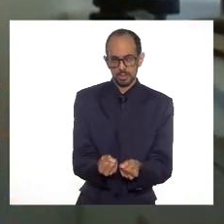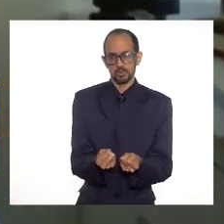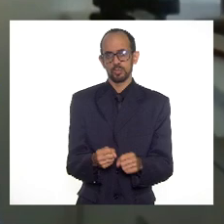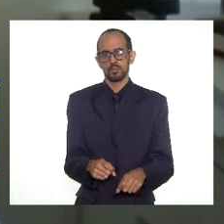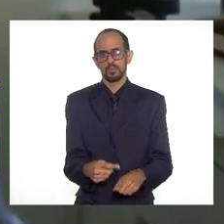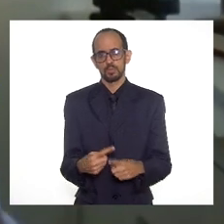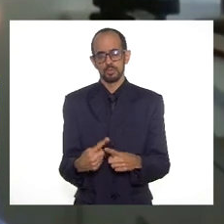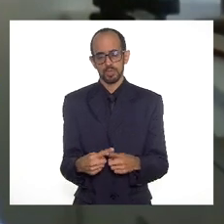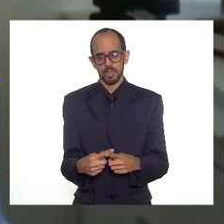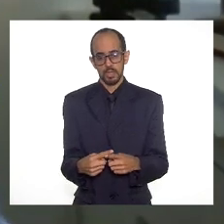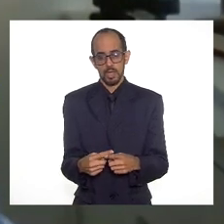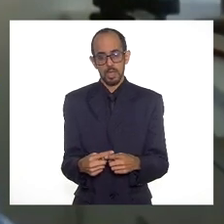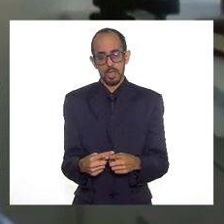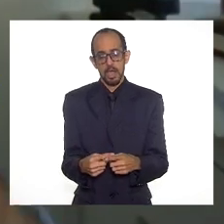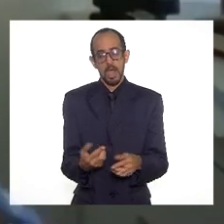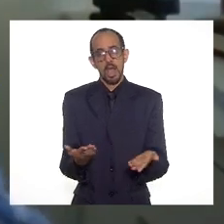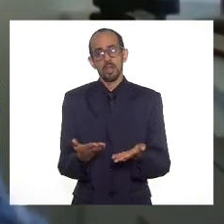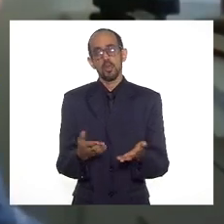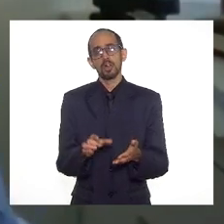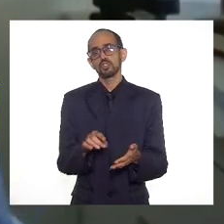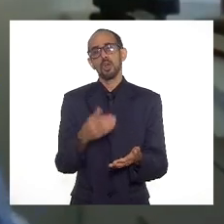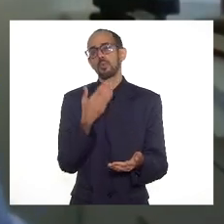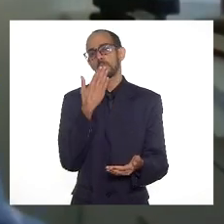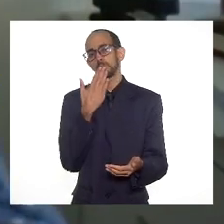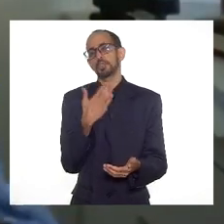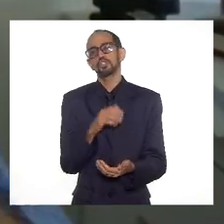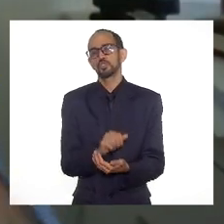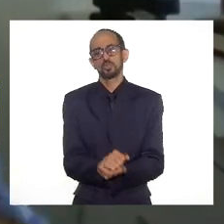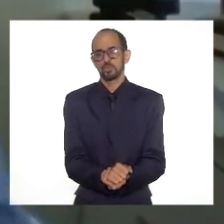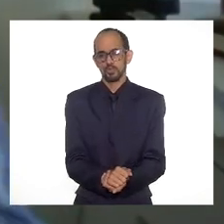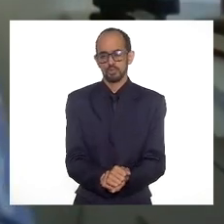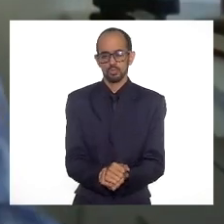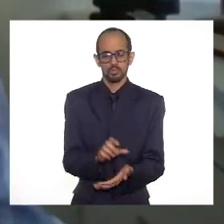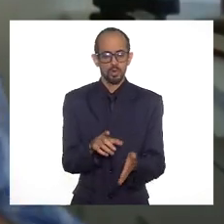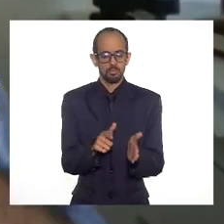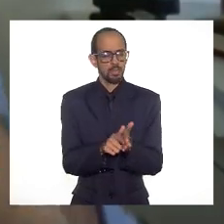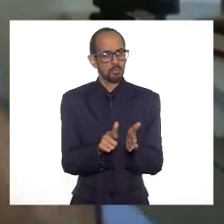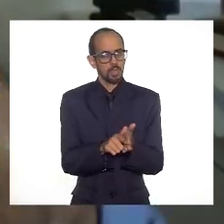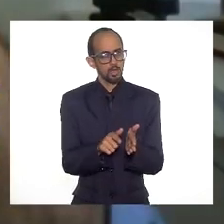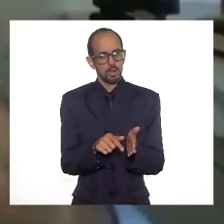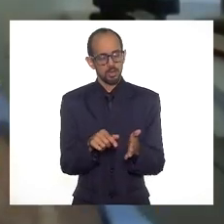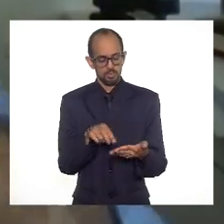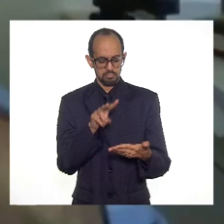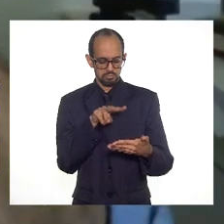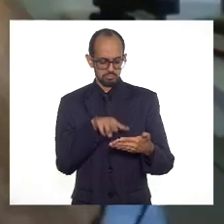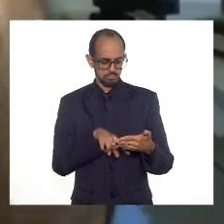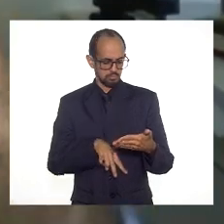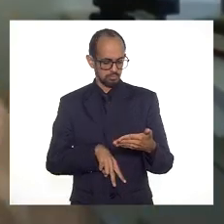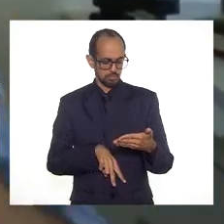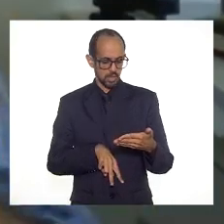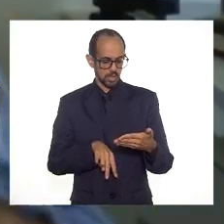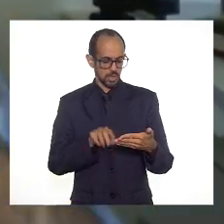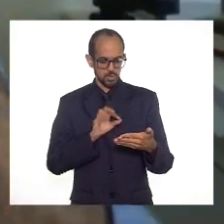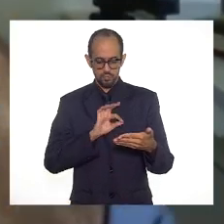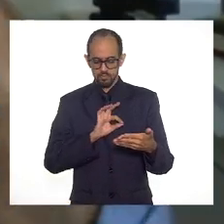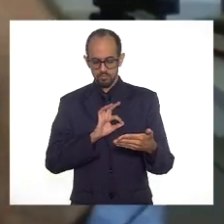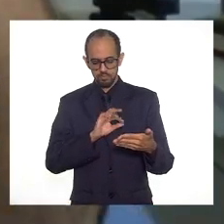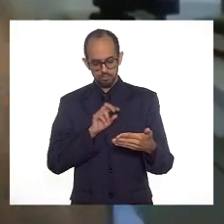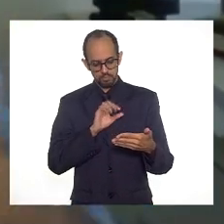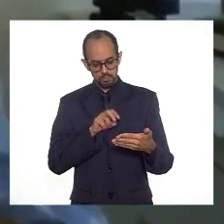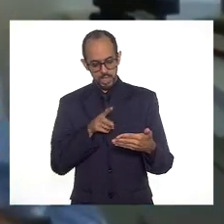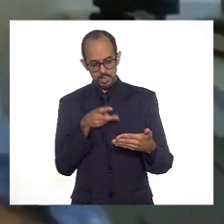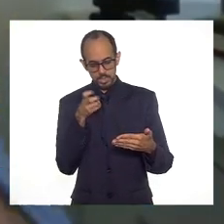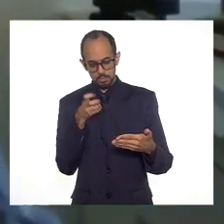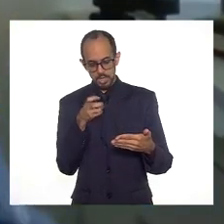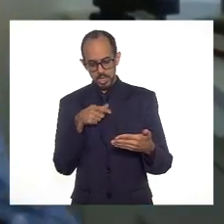esse pedido, por hora, é um pedido muito simples. É só verificar como é que está a relação entre